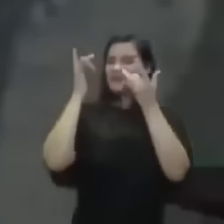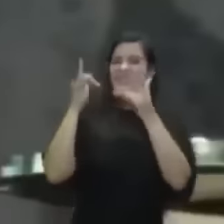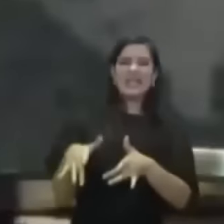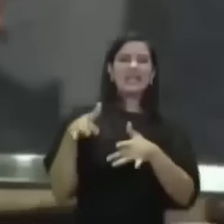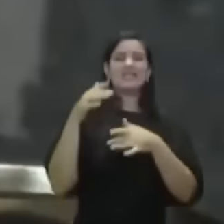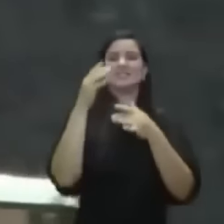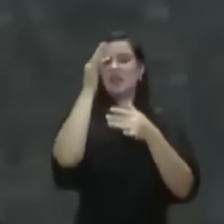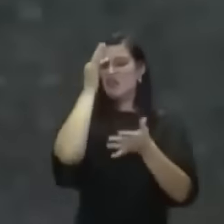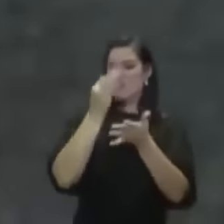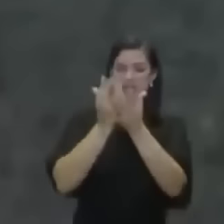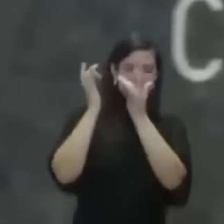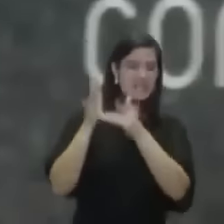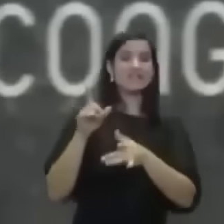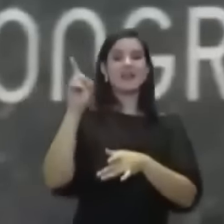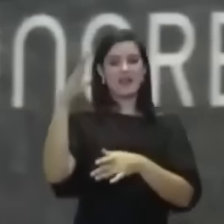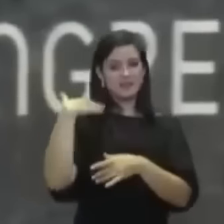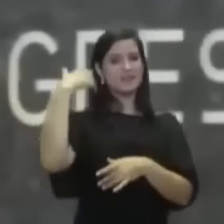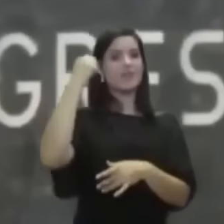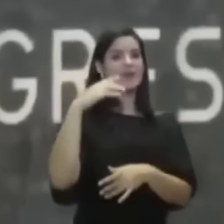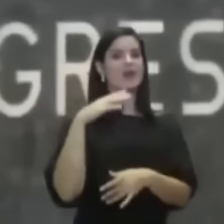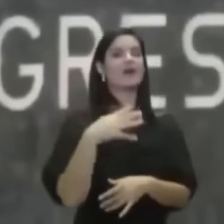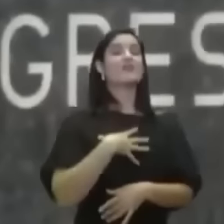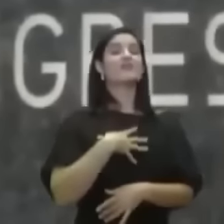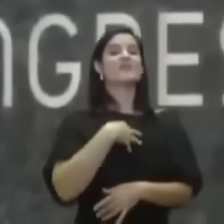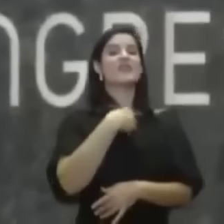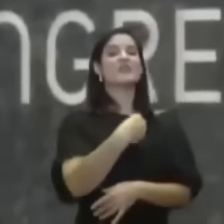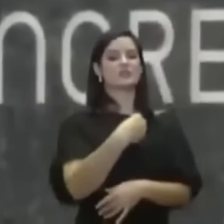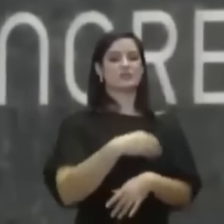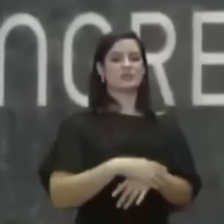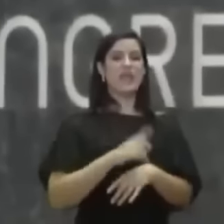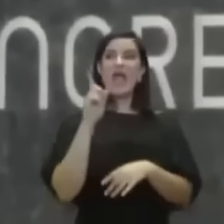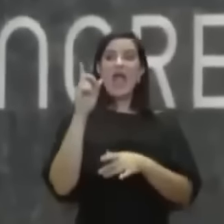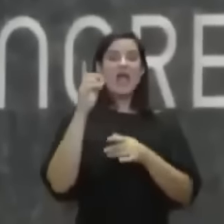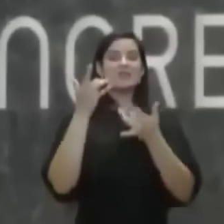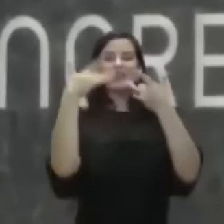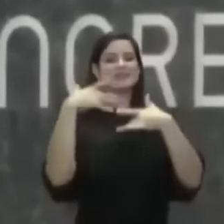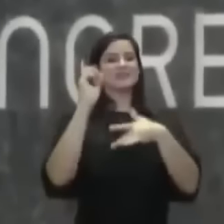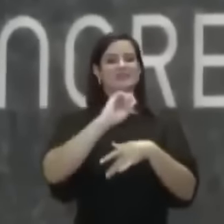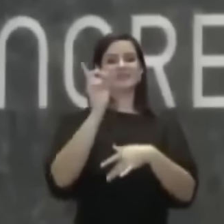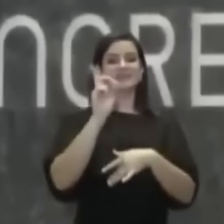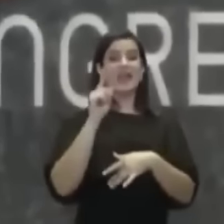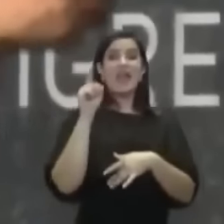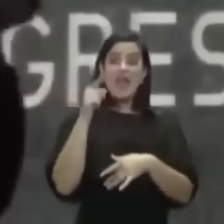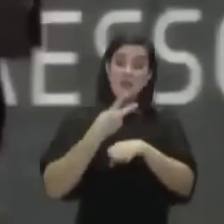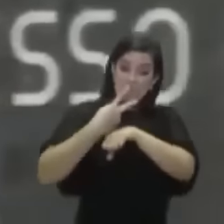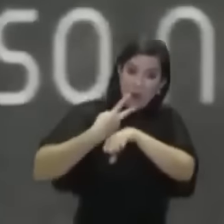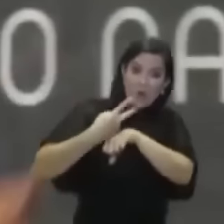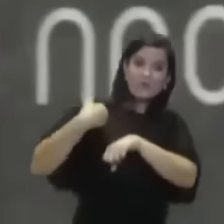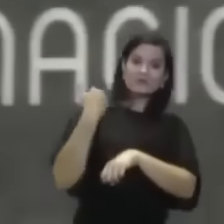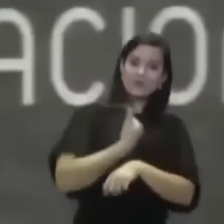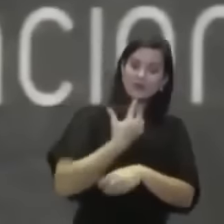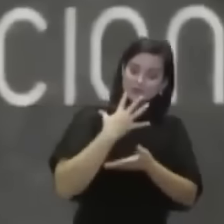negação, Ele ainda nos chama de filhos. Ele não desiste de nós, Ele nos procura para